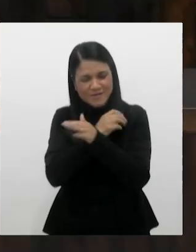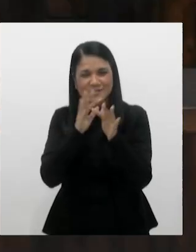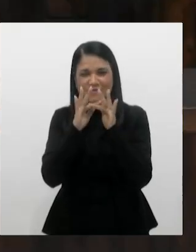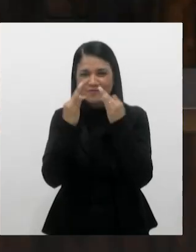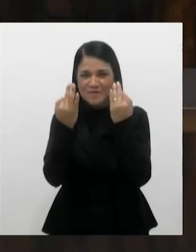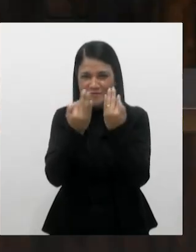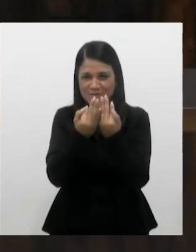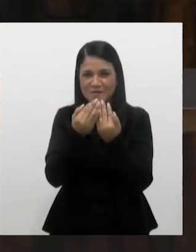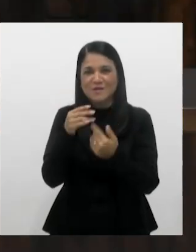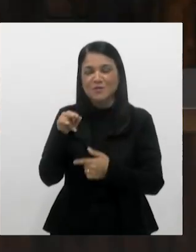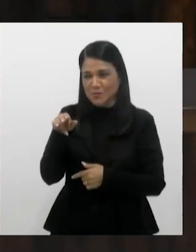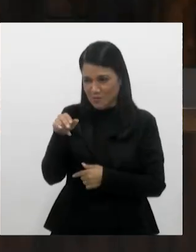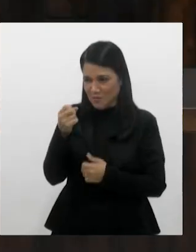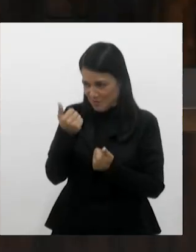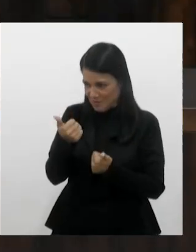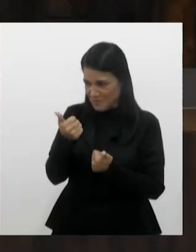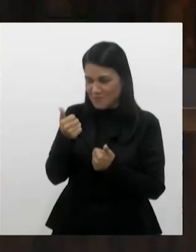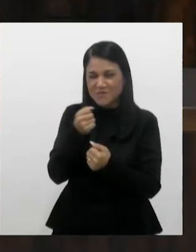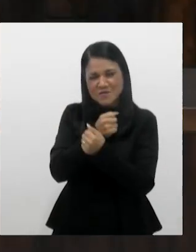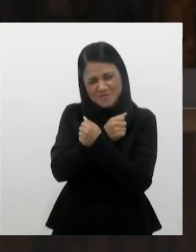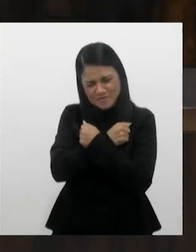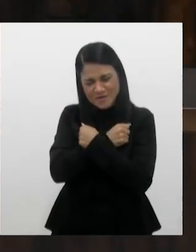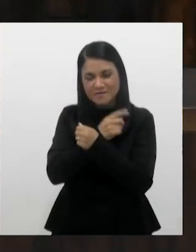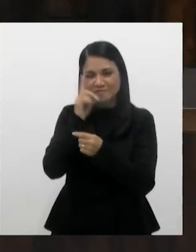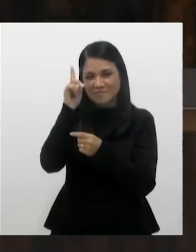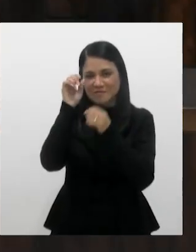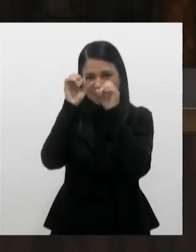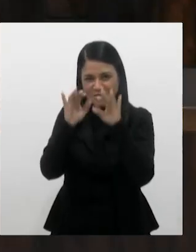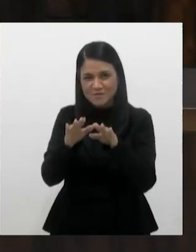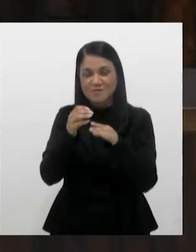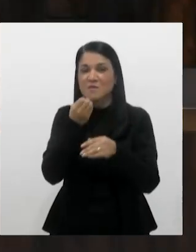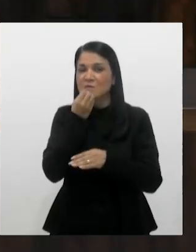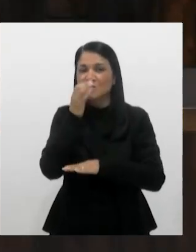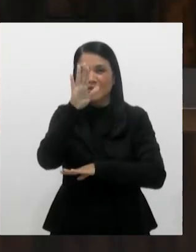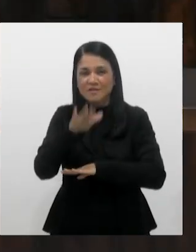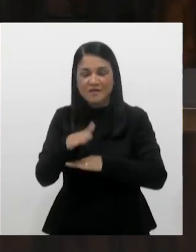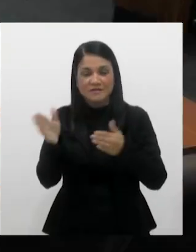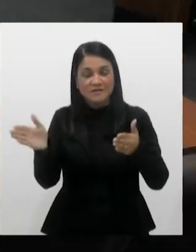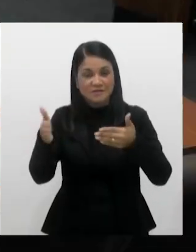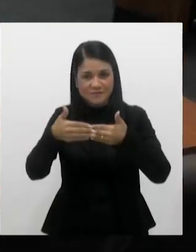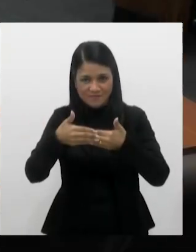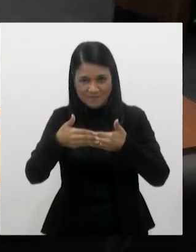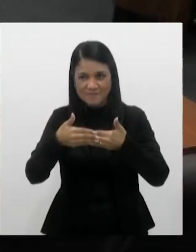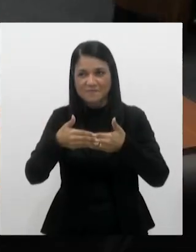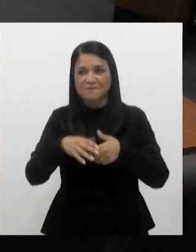família, tá? No irmão, valeu? Um abraço aí, fica com Deus. Boa tarde aí, sessão encerrada.